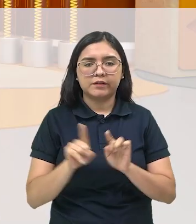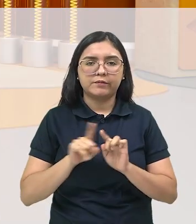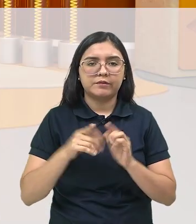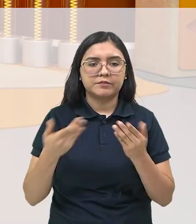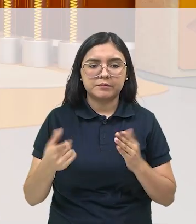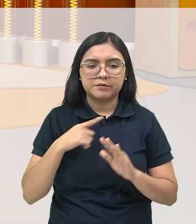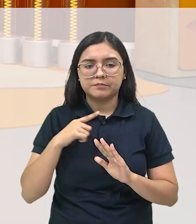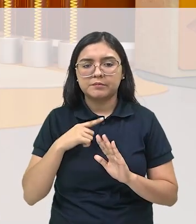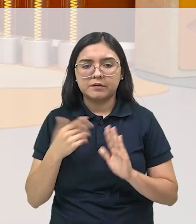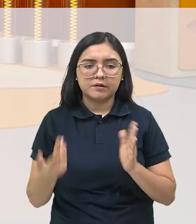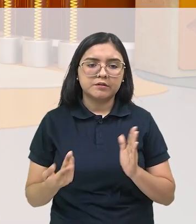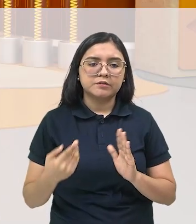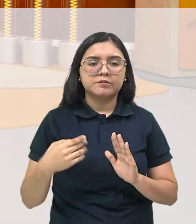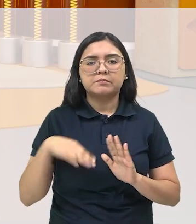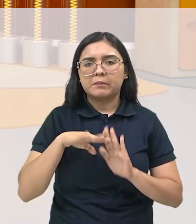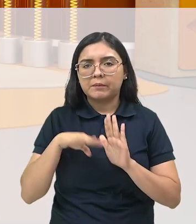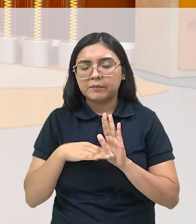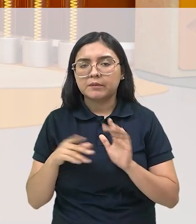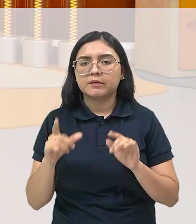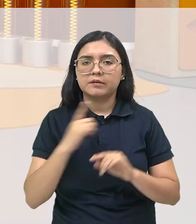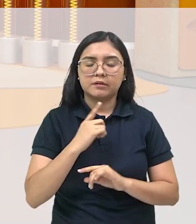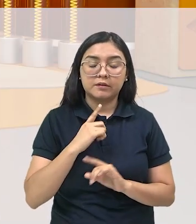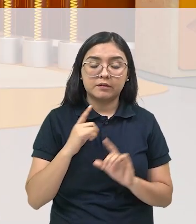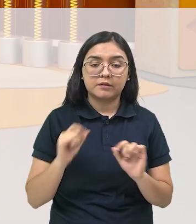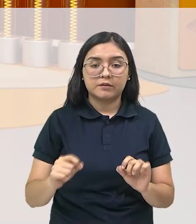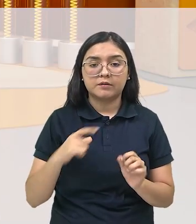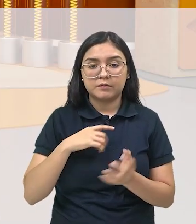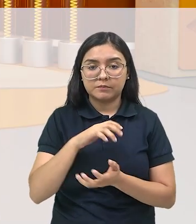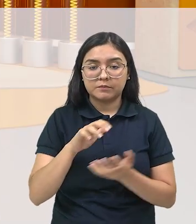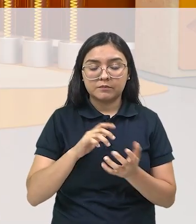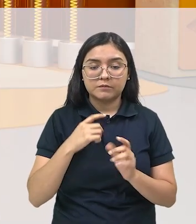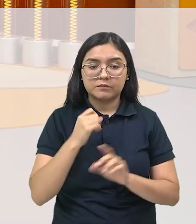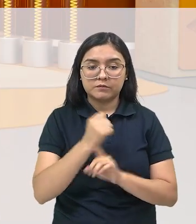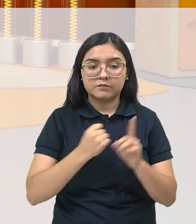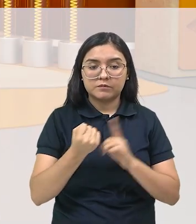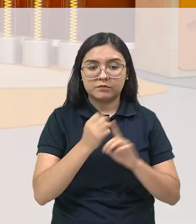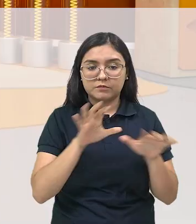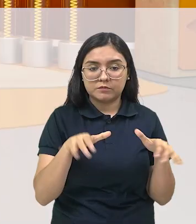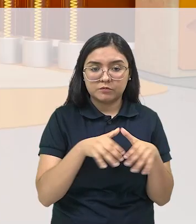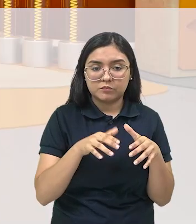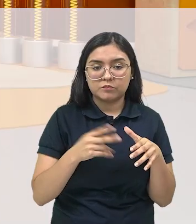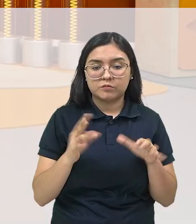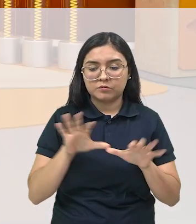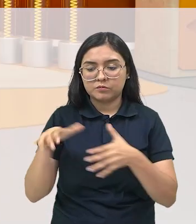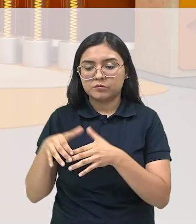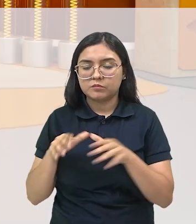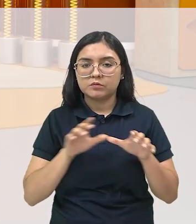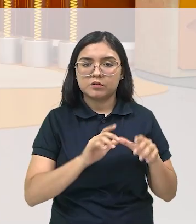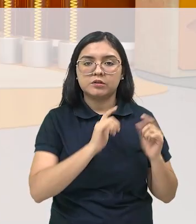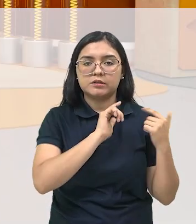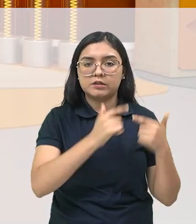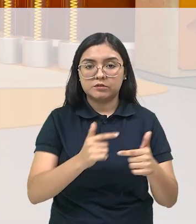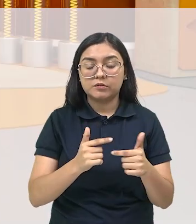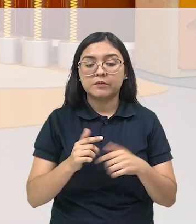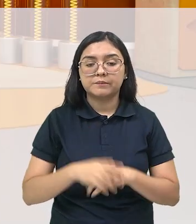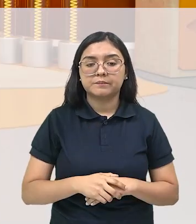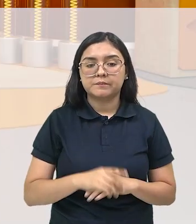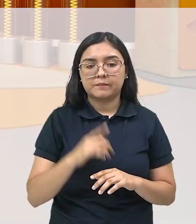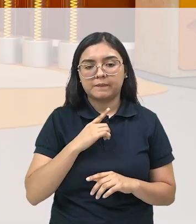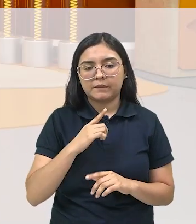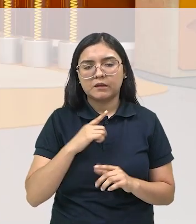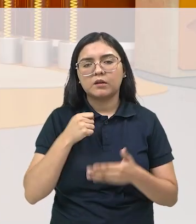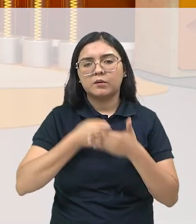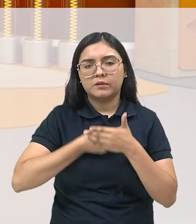pautas, né? Nós podemos diferenciar os movimentos sociais em dois grupos, os chamados movimentos sociais tradicionais, que eram aqueles